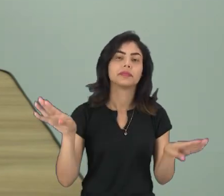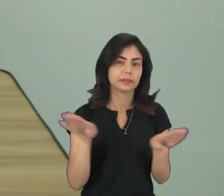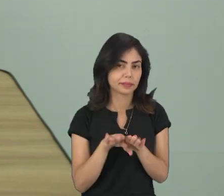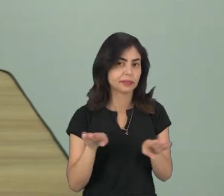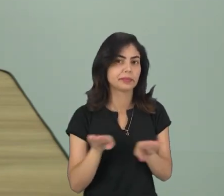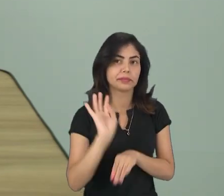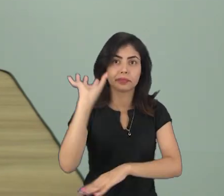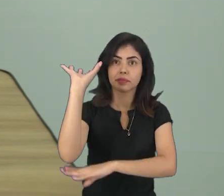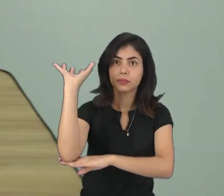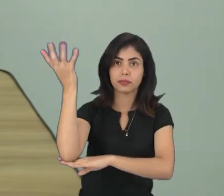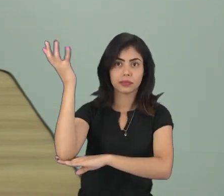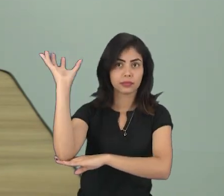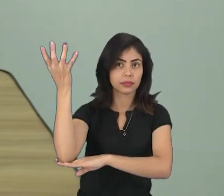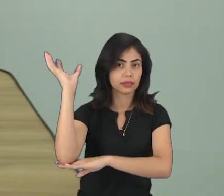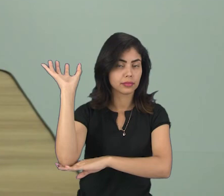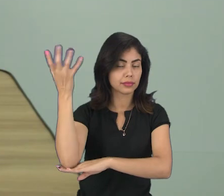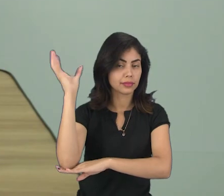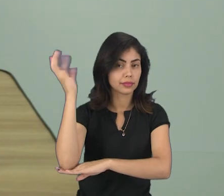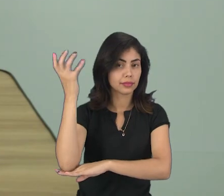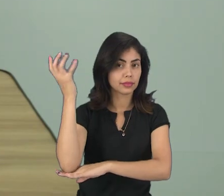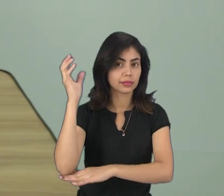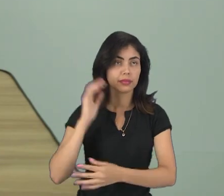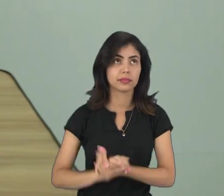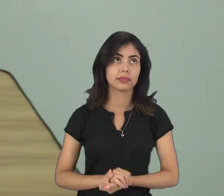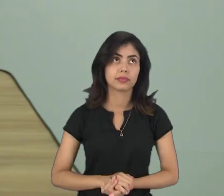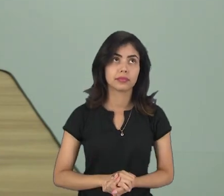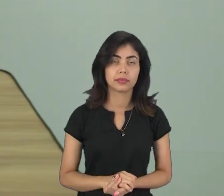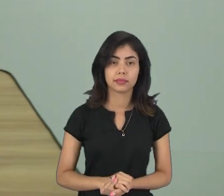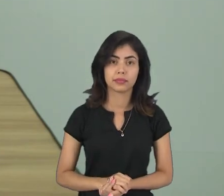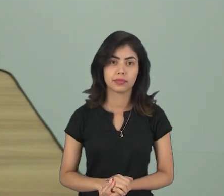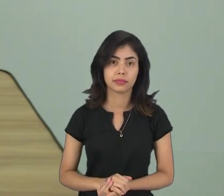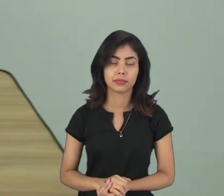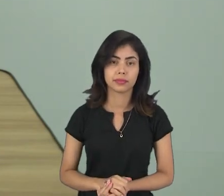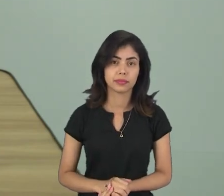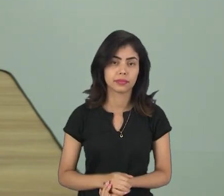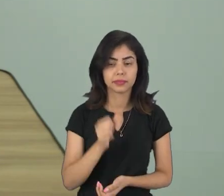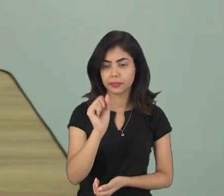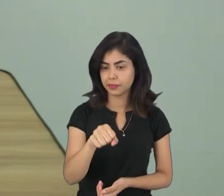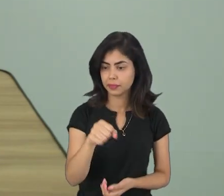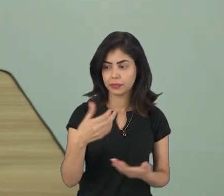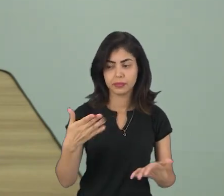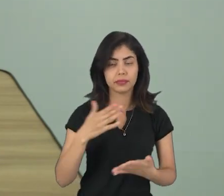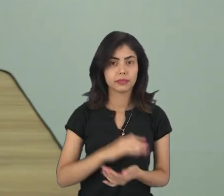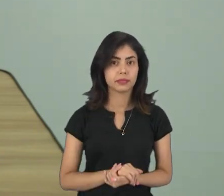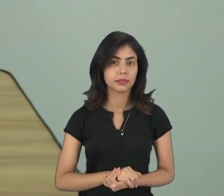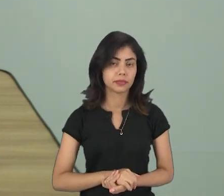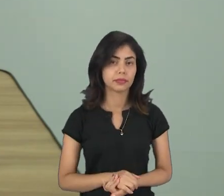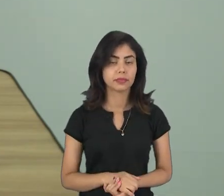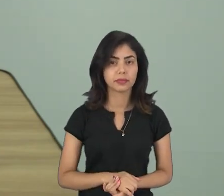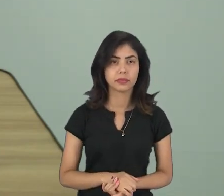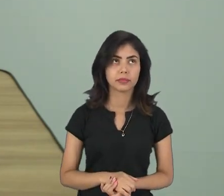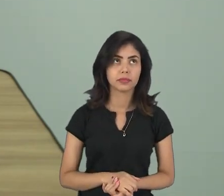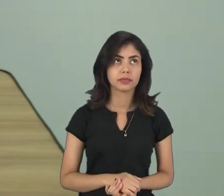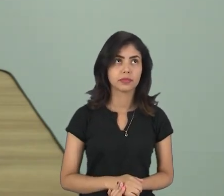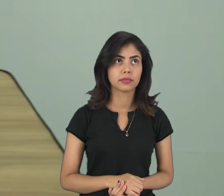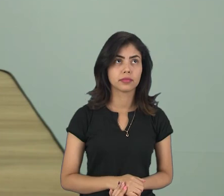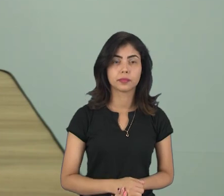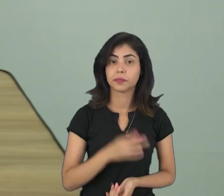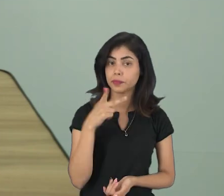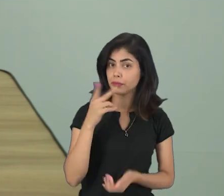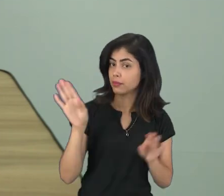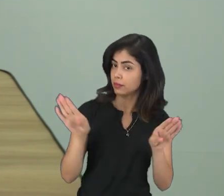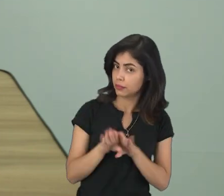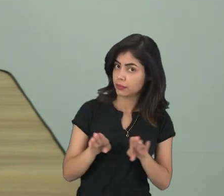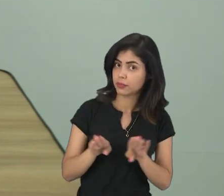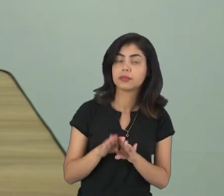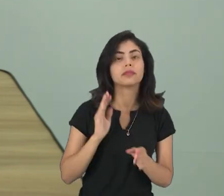Também retirou o recurso, tirou toda a madeira dos troncos das árvores. Isso mesmo. E sem falar